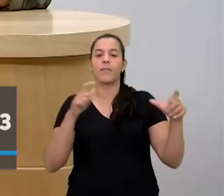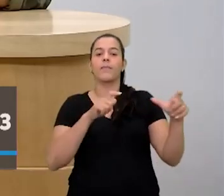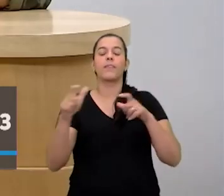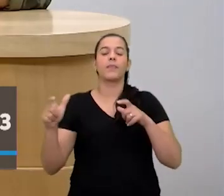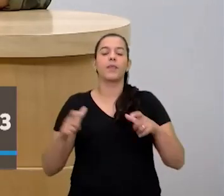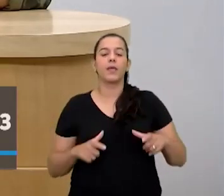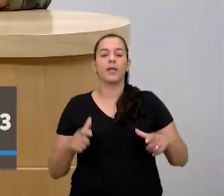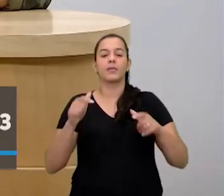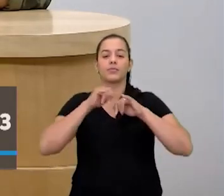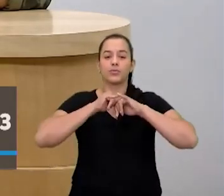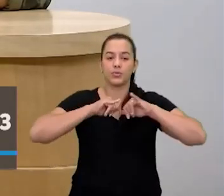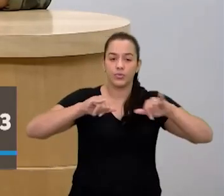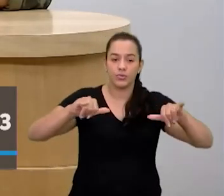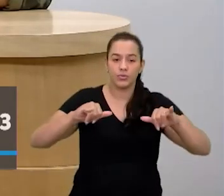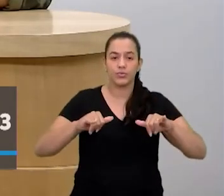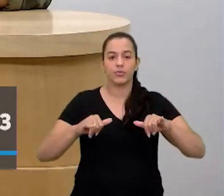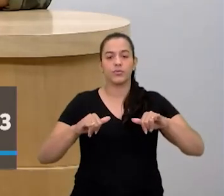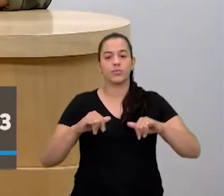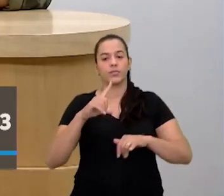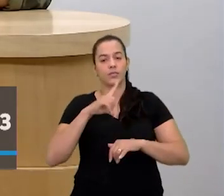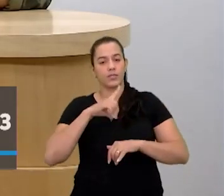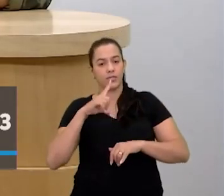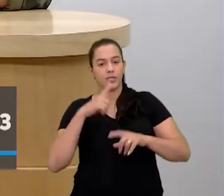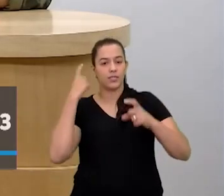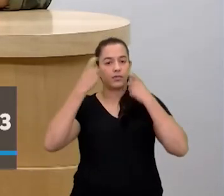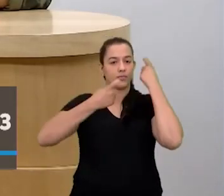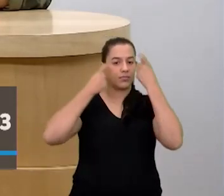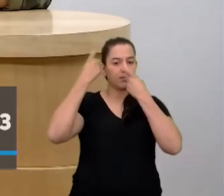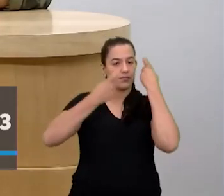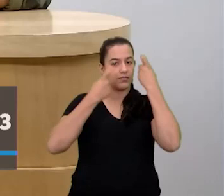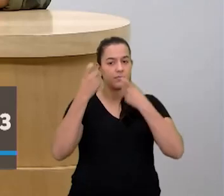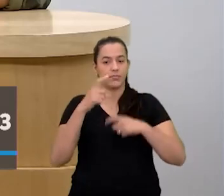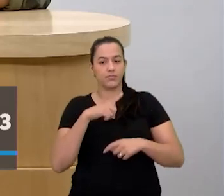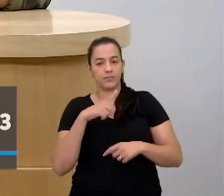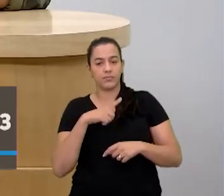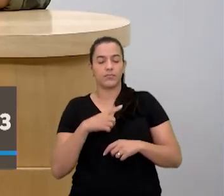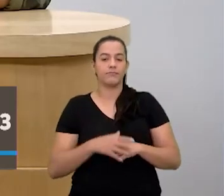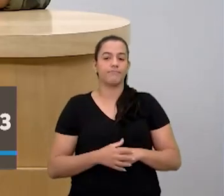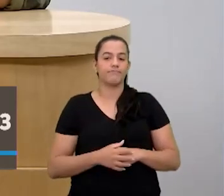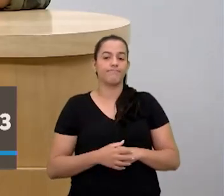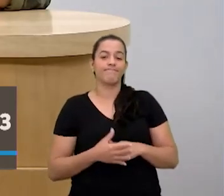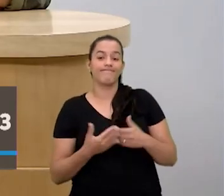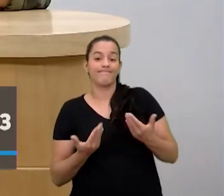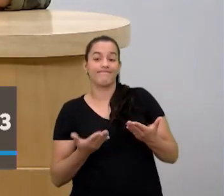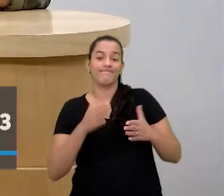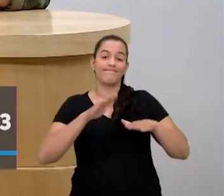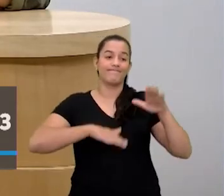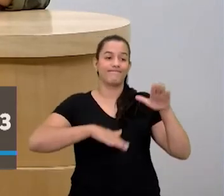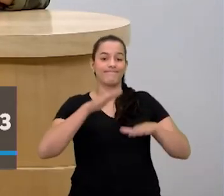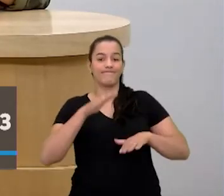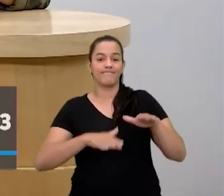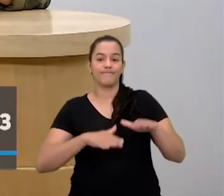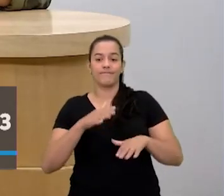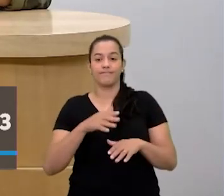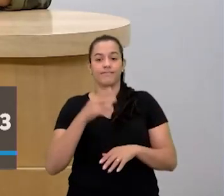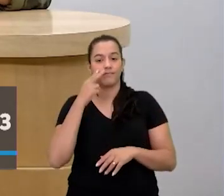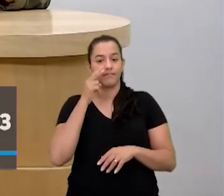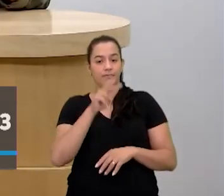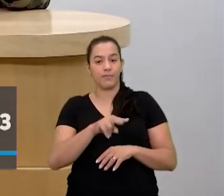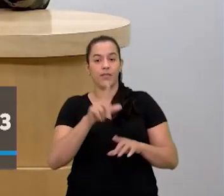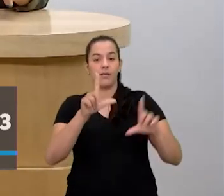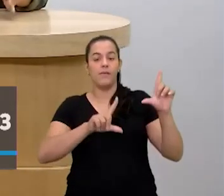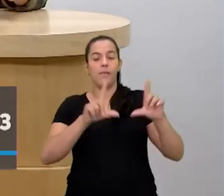As notícias, elas têm essa preocupação, você percebe isso? Vai depender muito do que você assiste, né? Às vezes eu já fiz